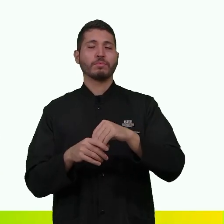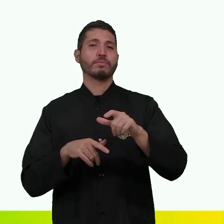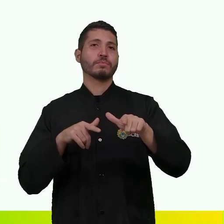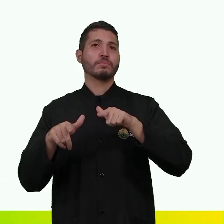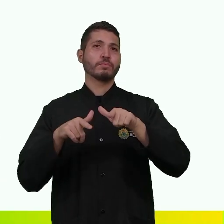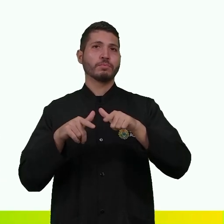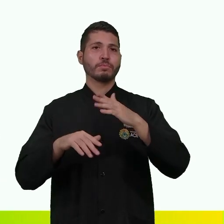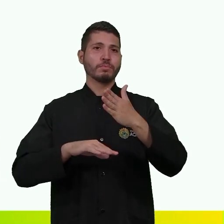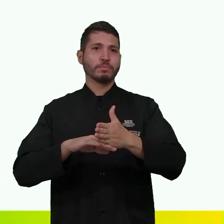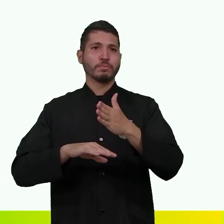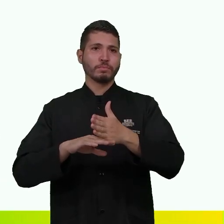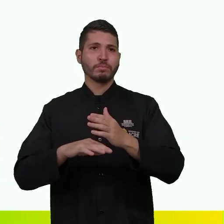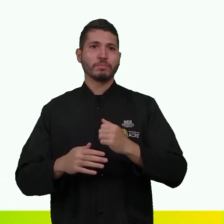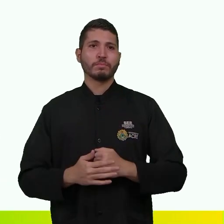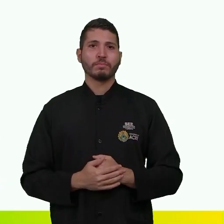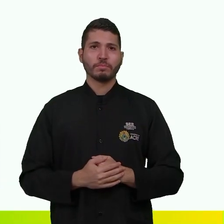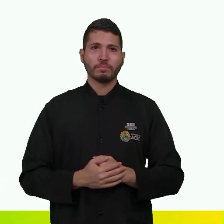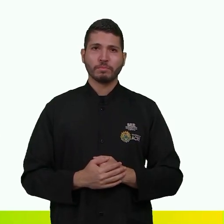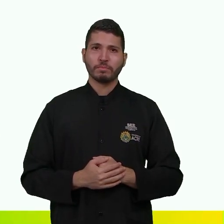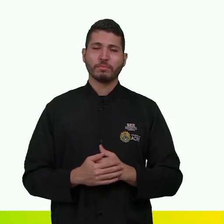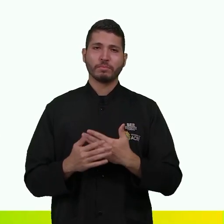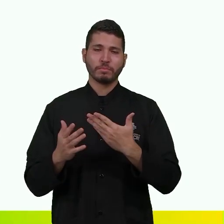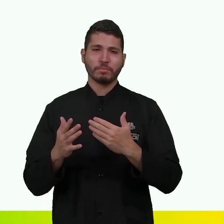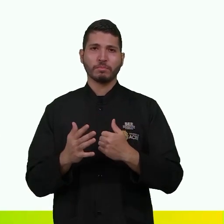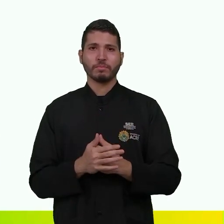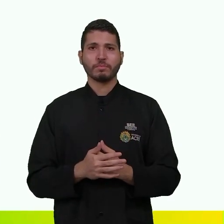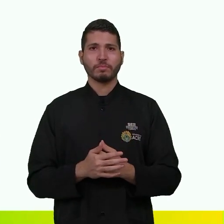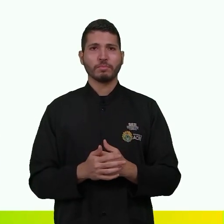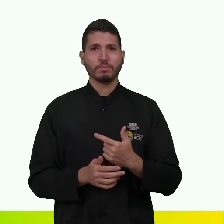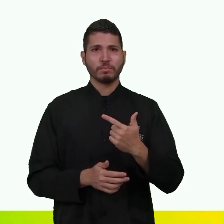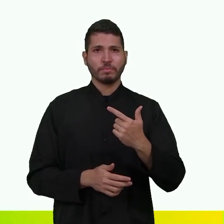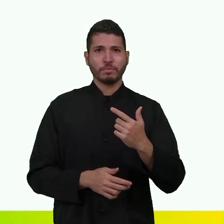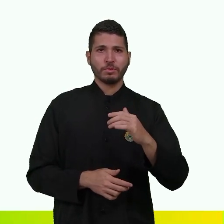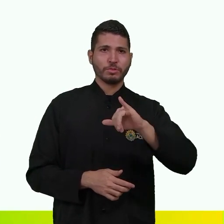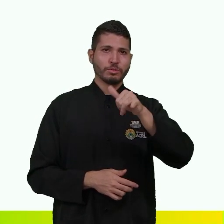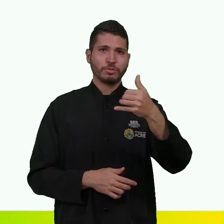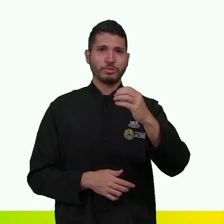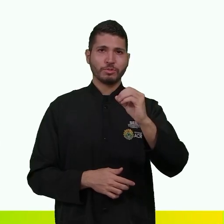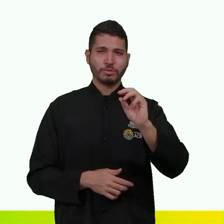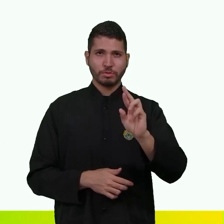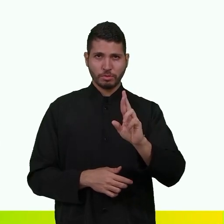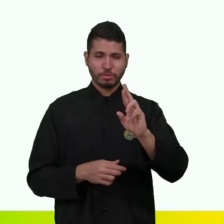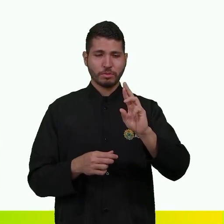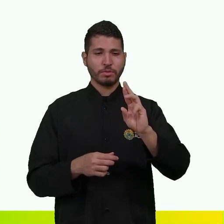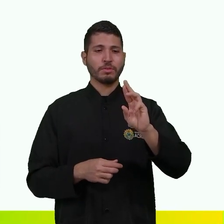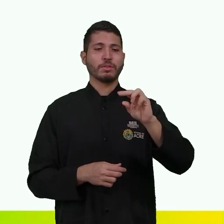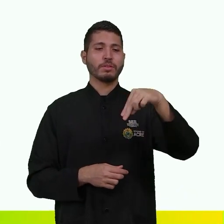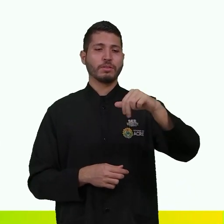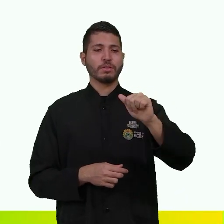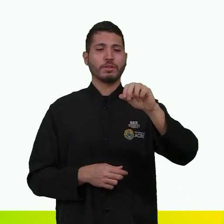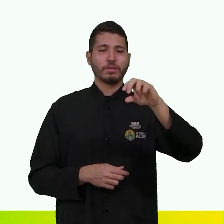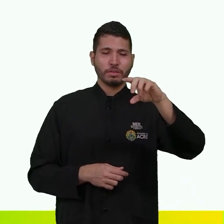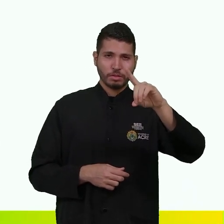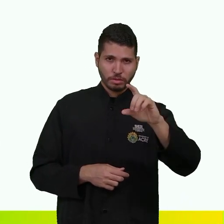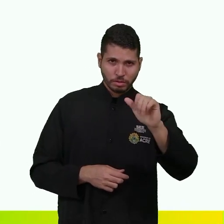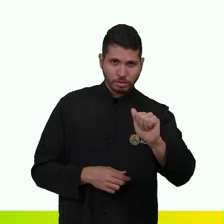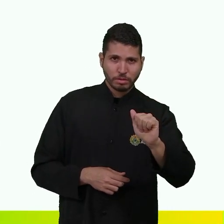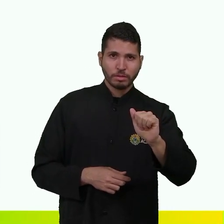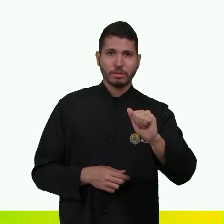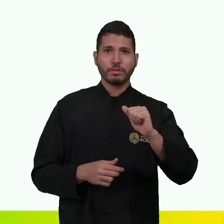de trabalho, uma jornada de trabalho exaustiva, sem pausas, caracteriza-se como trabalho escravo